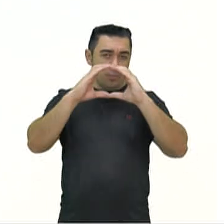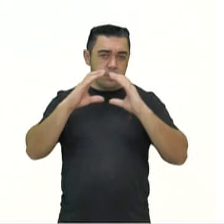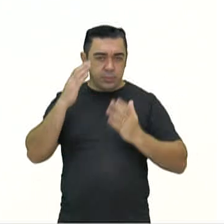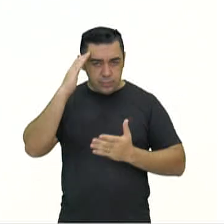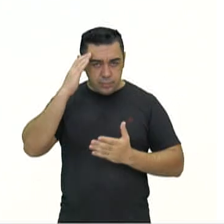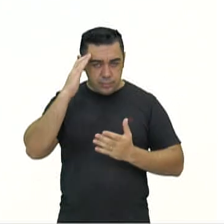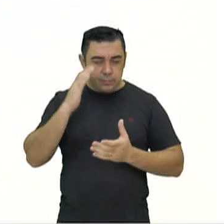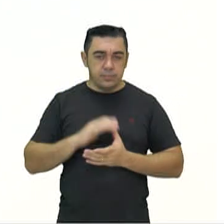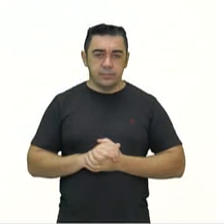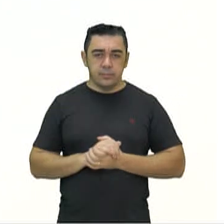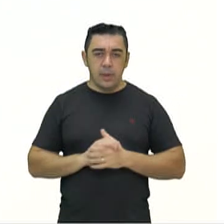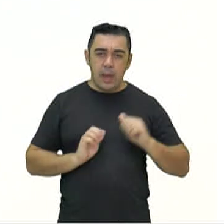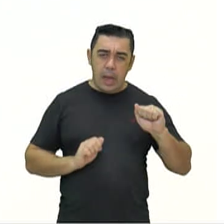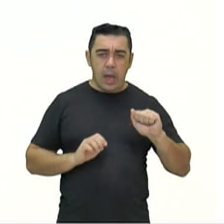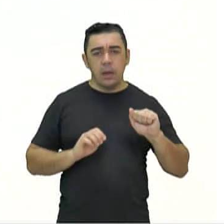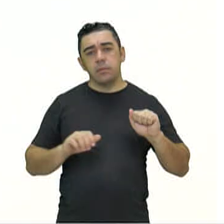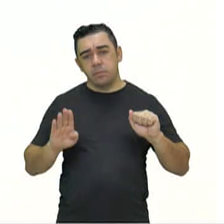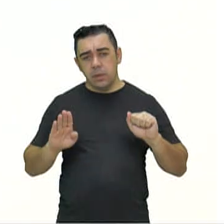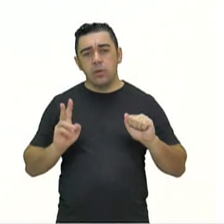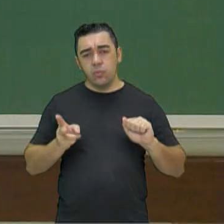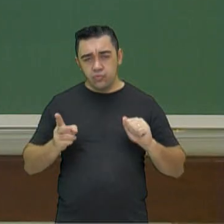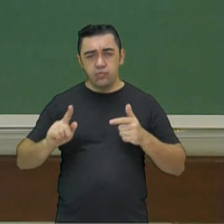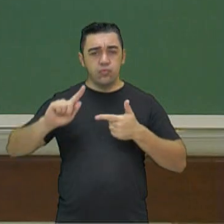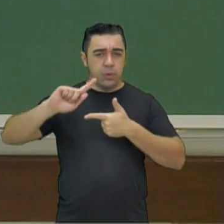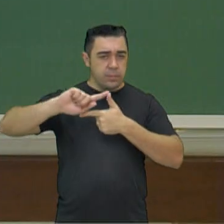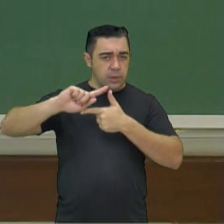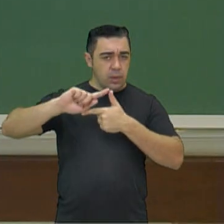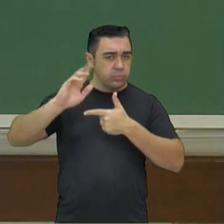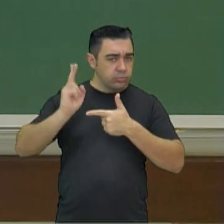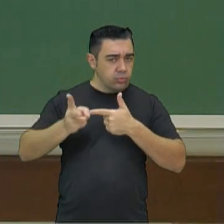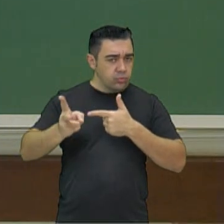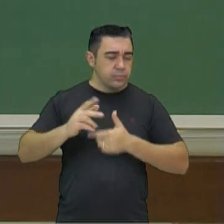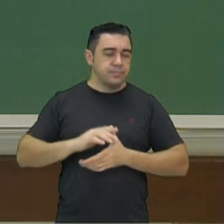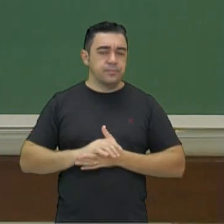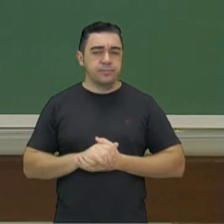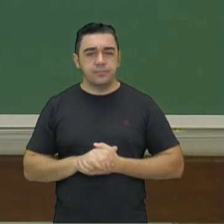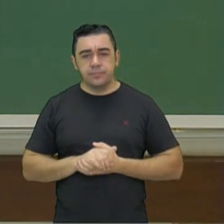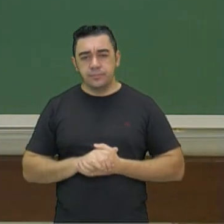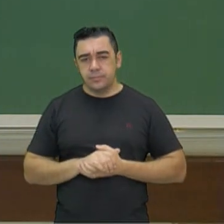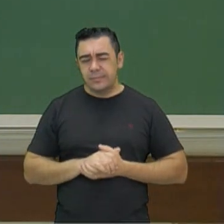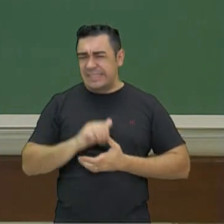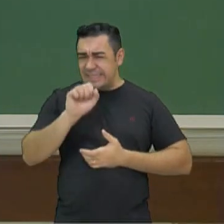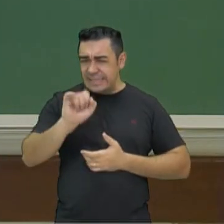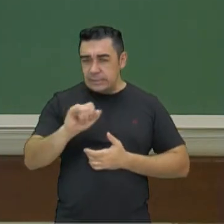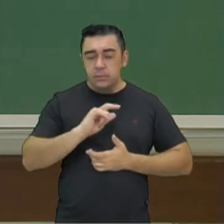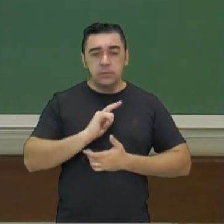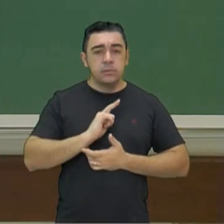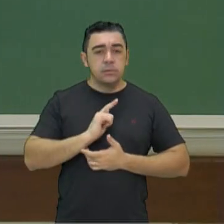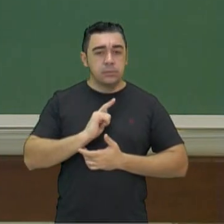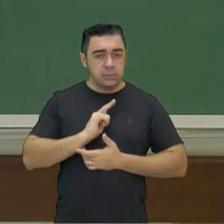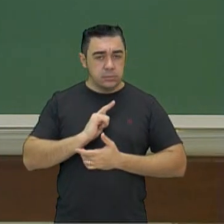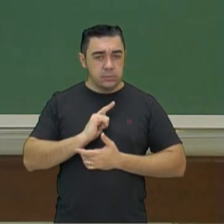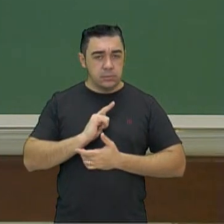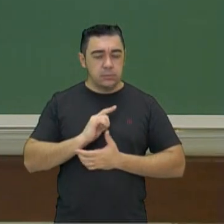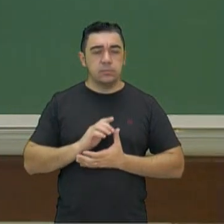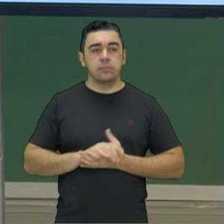B ao quadrado, continua valendo o teorema de Pitágoras também. Agora, se a gente tiver